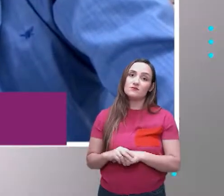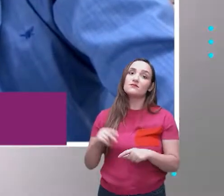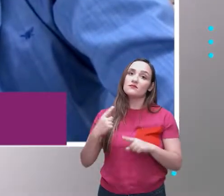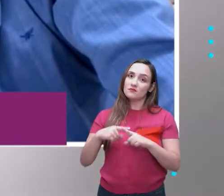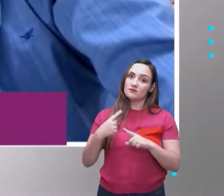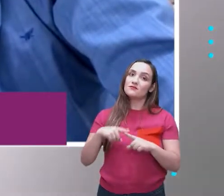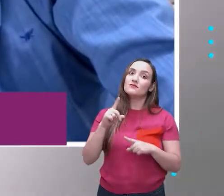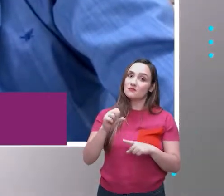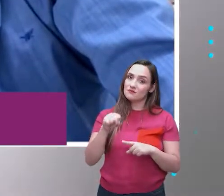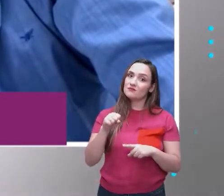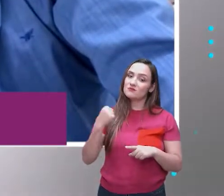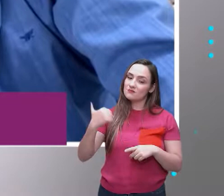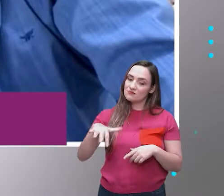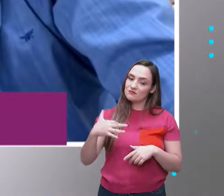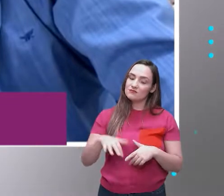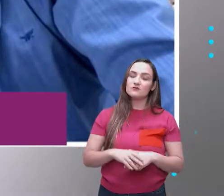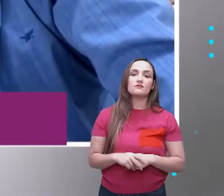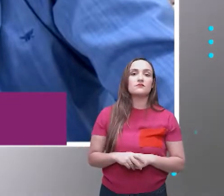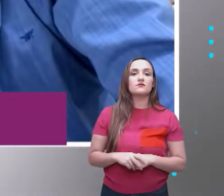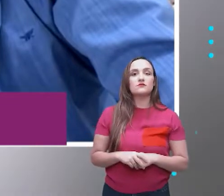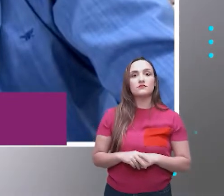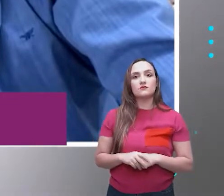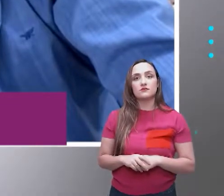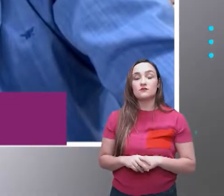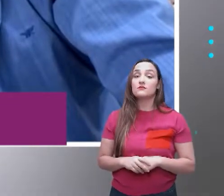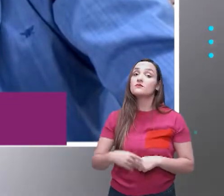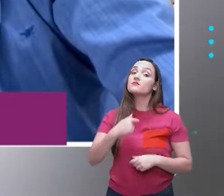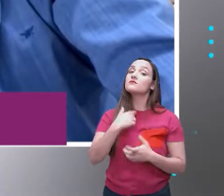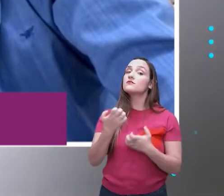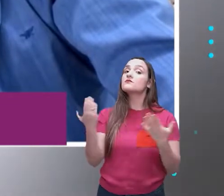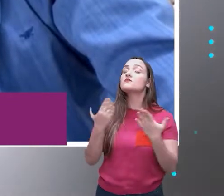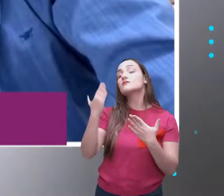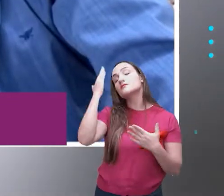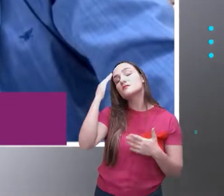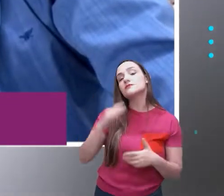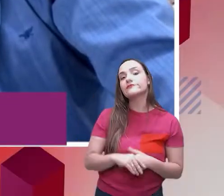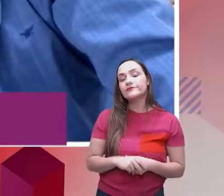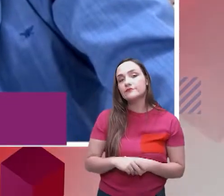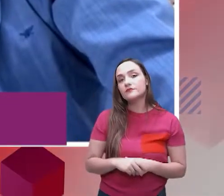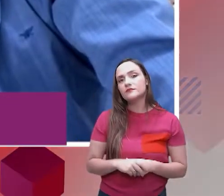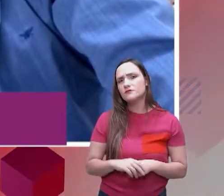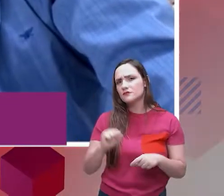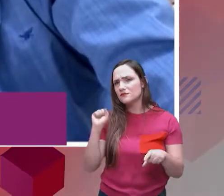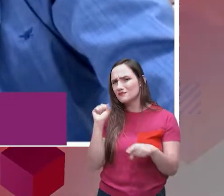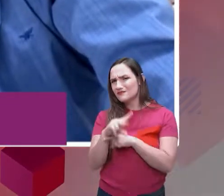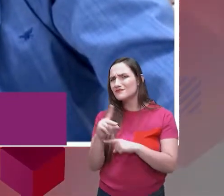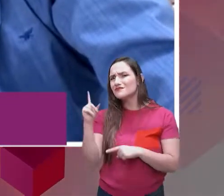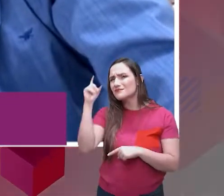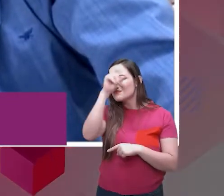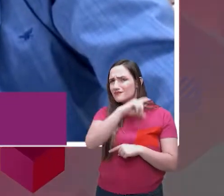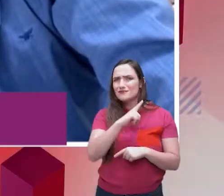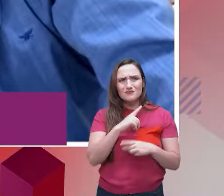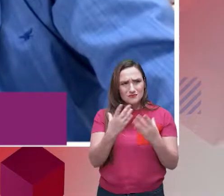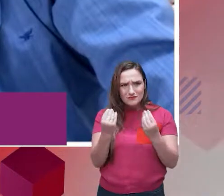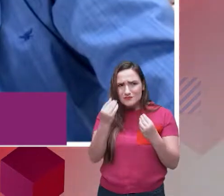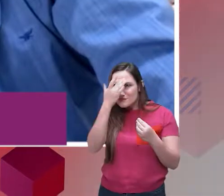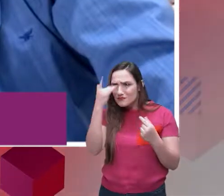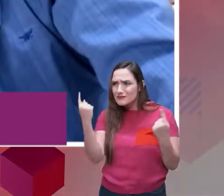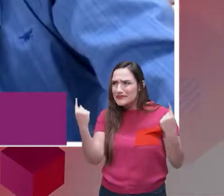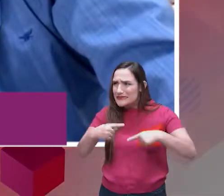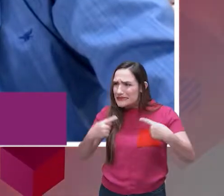mesmo explicando, sabendo dos custos que são altíssimos. E eu gostaria de saber, assim, essas vagas, elas são